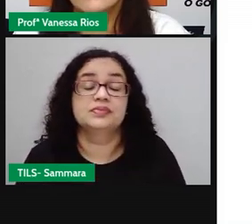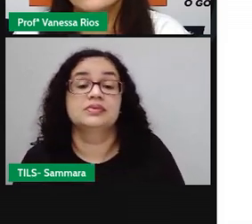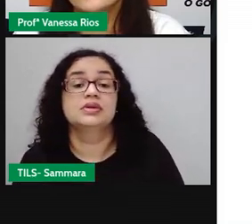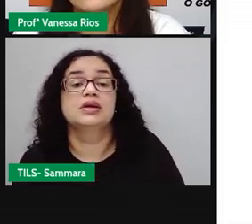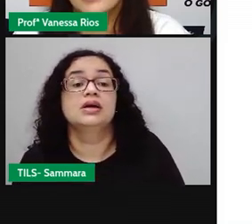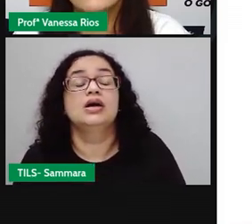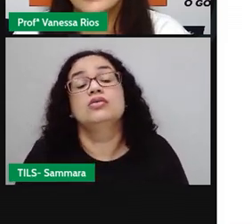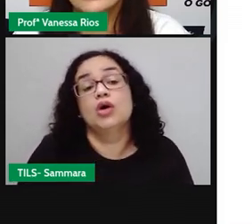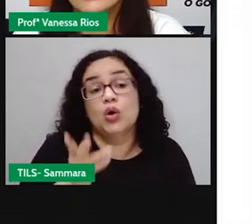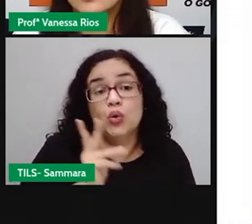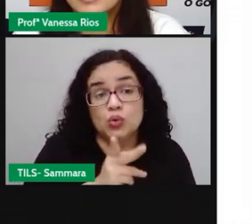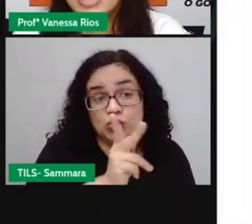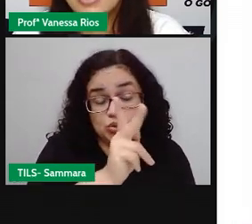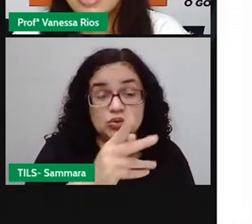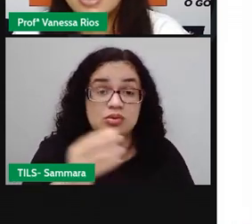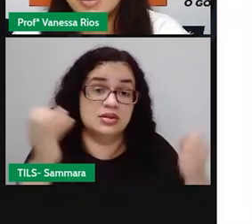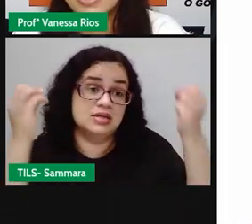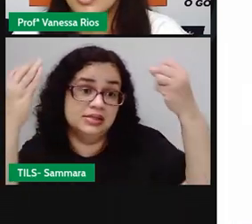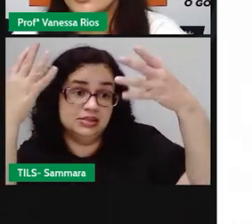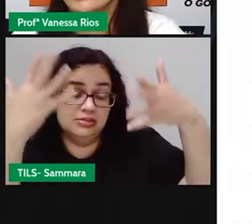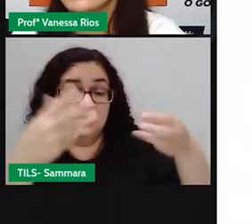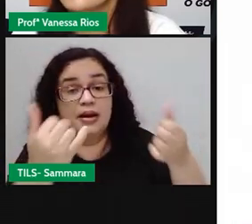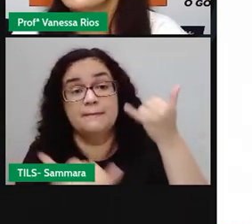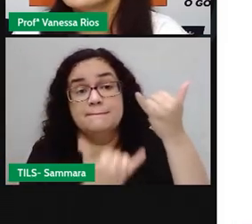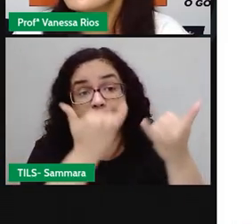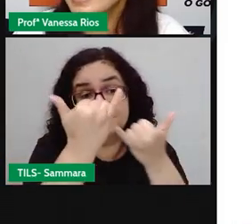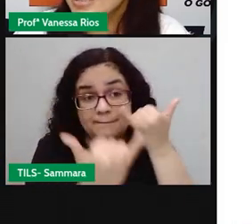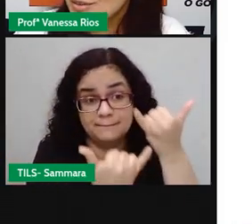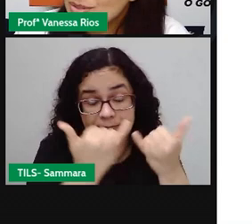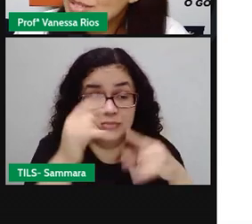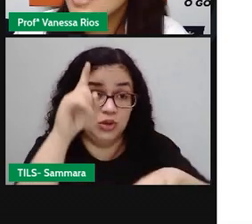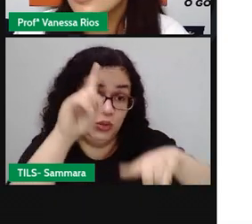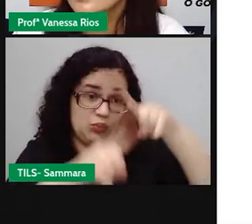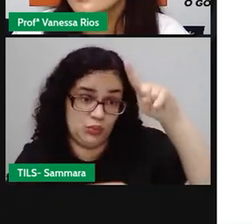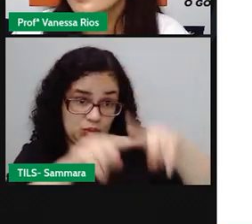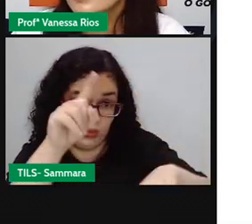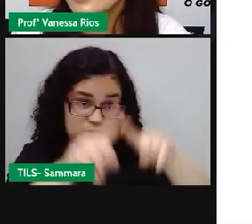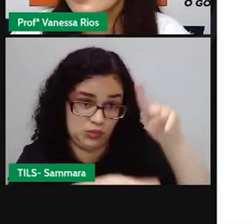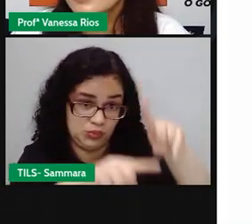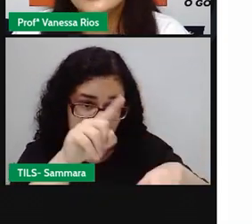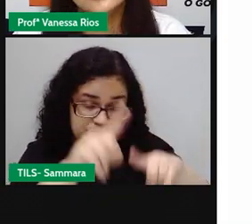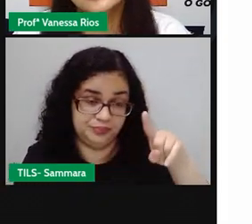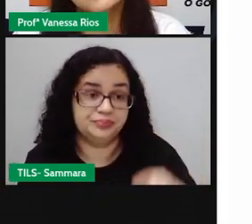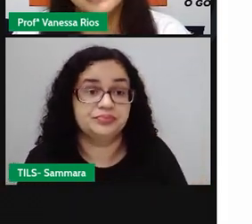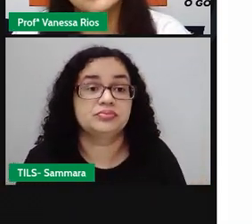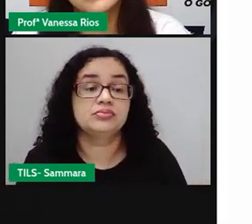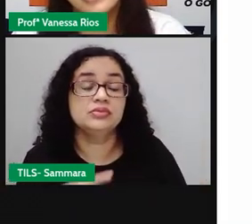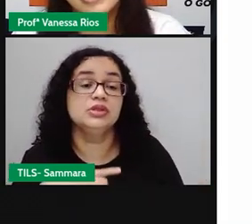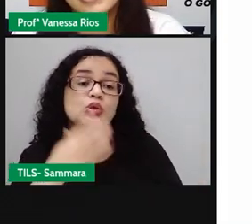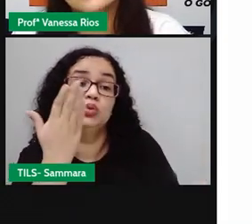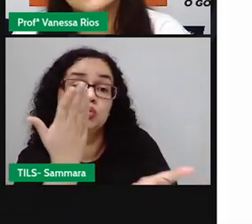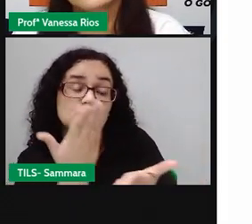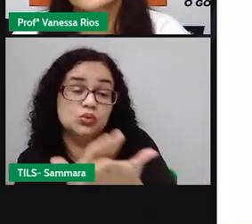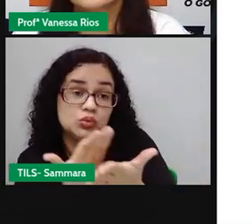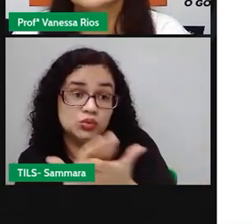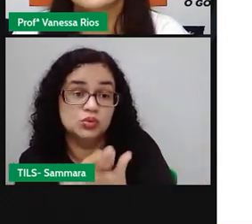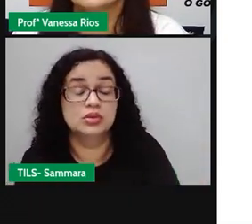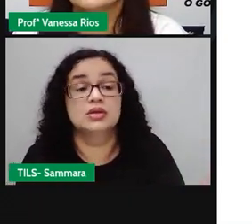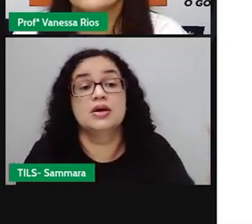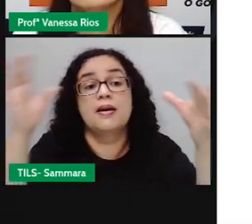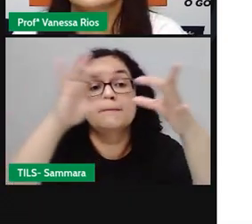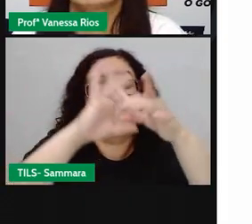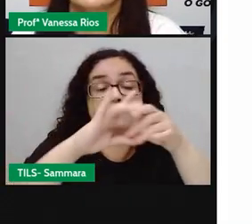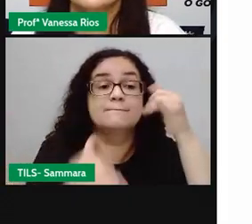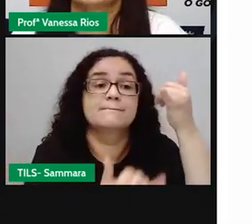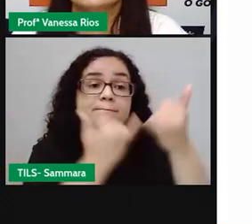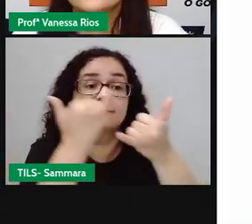vai aí continuar falando de brincadeiras, mas agora dos brinquedos. E estudando aí a relação dos